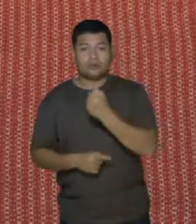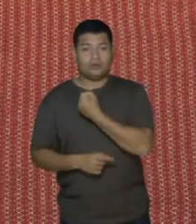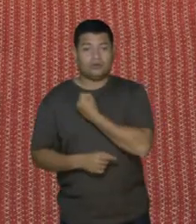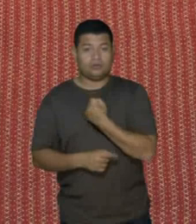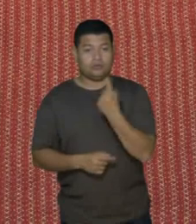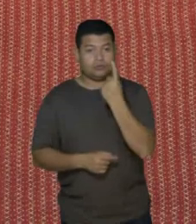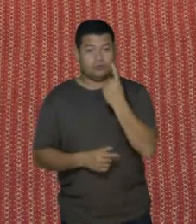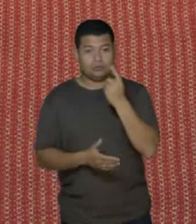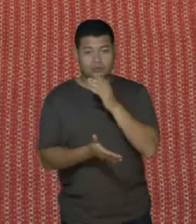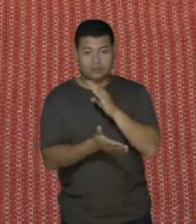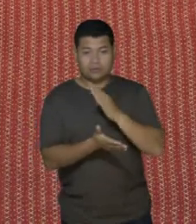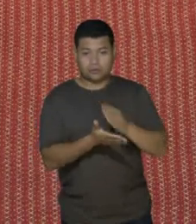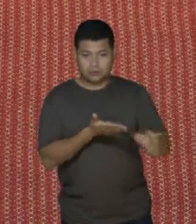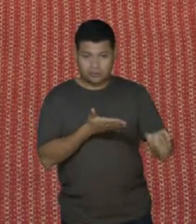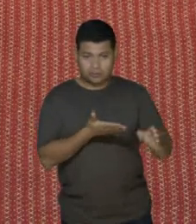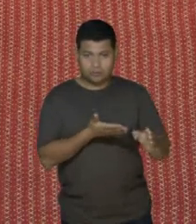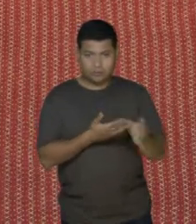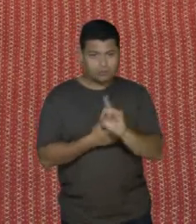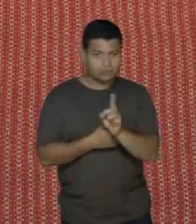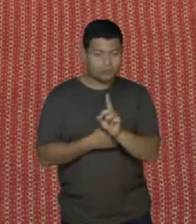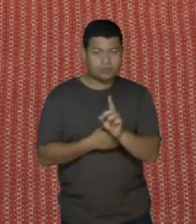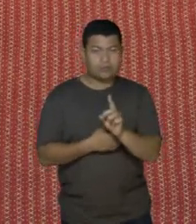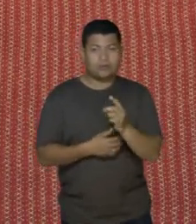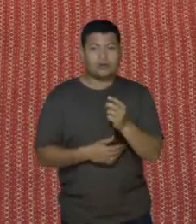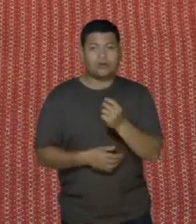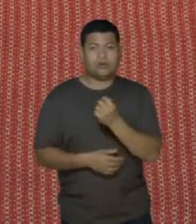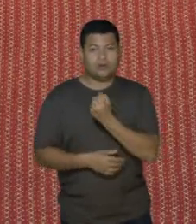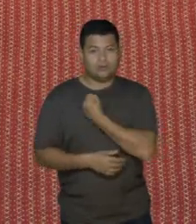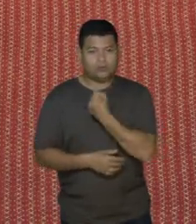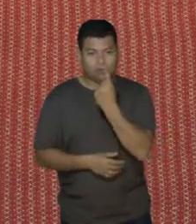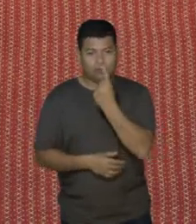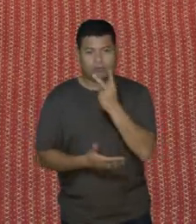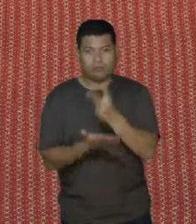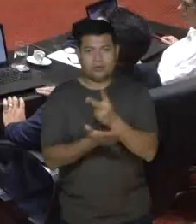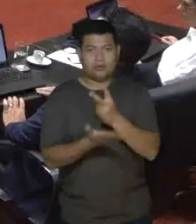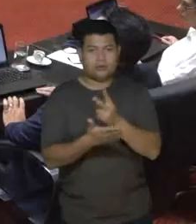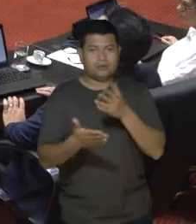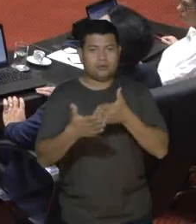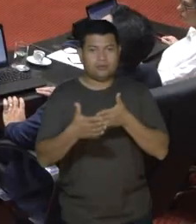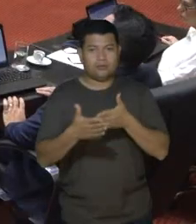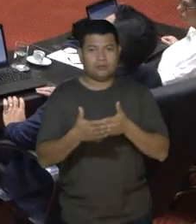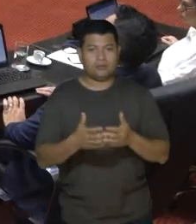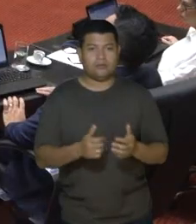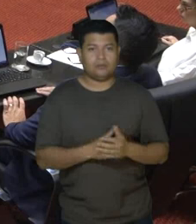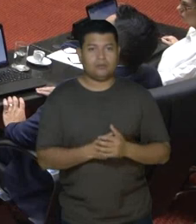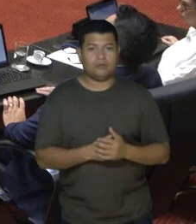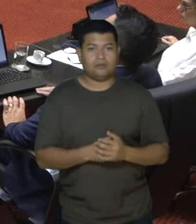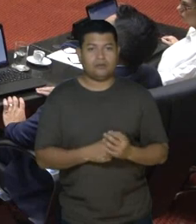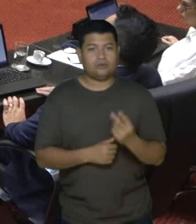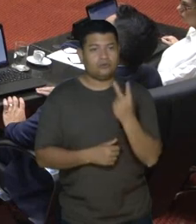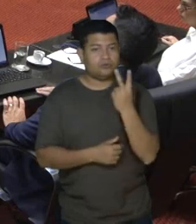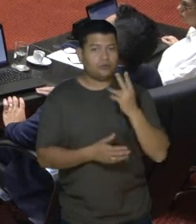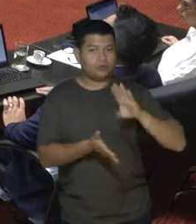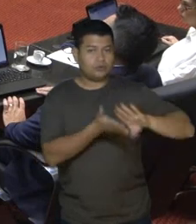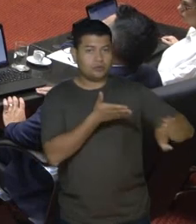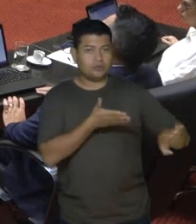veto. Voto 1, mantém o veto. Mantém o veto, obrigada. Voto 2, rejeita o veto.